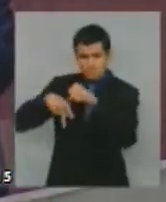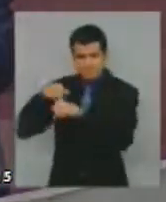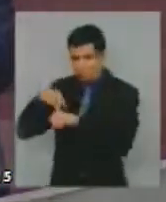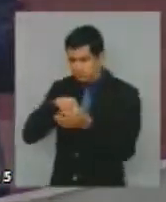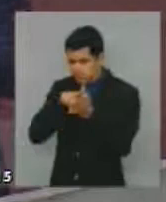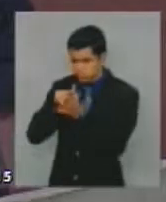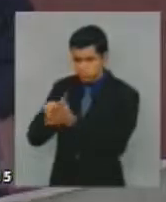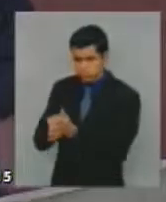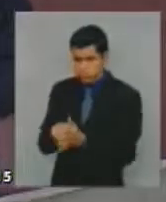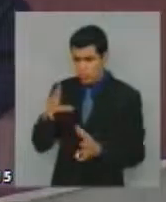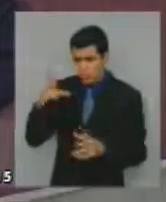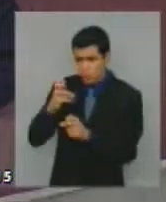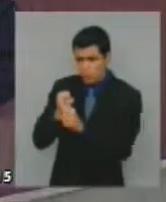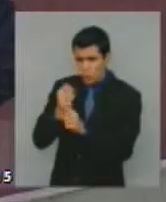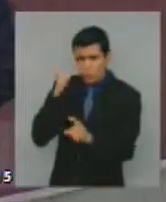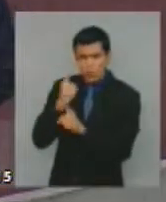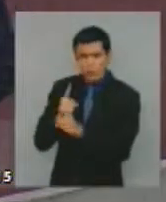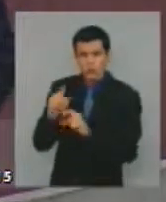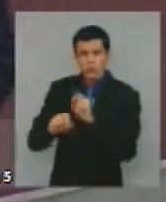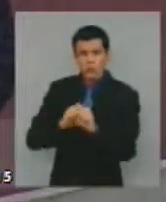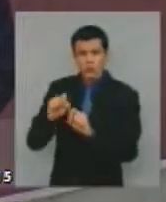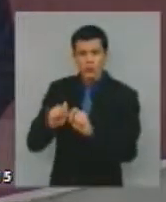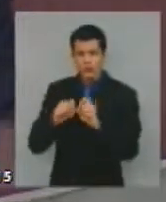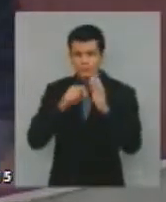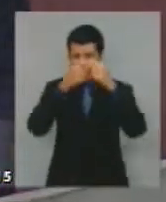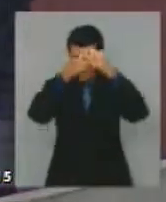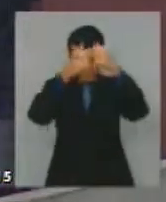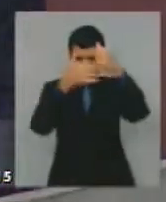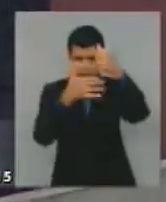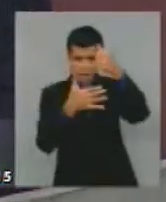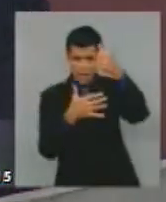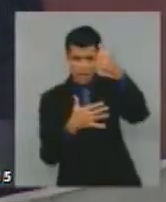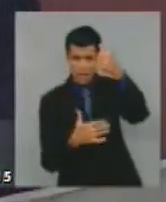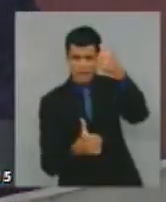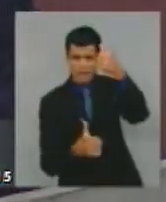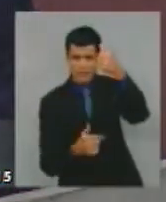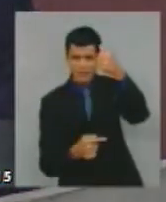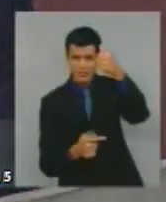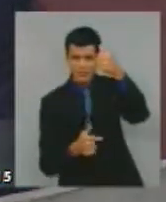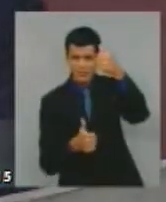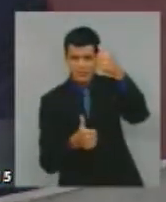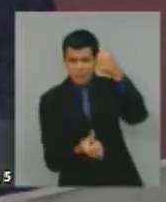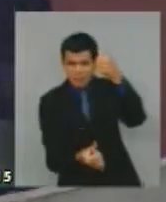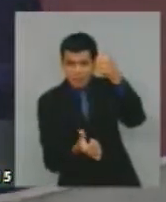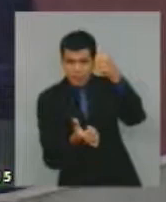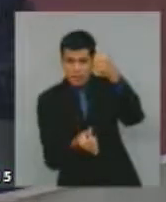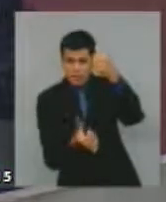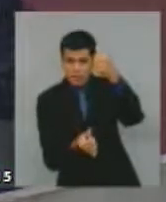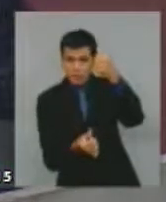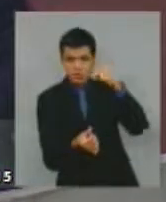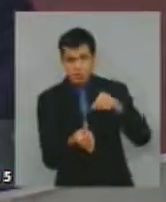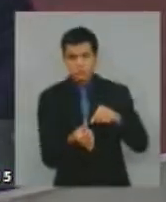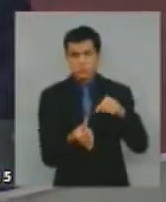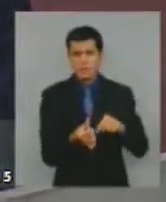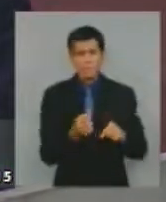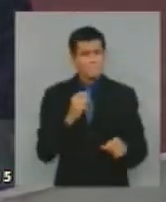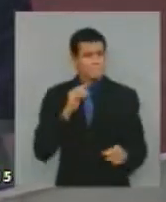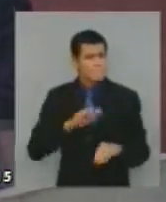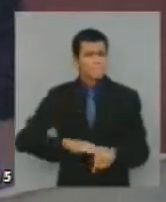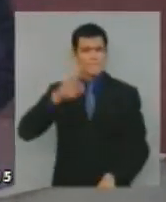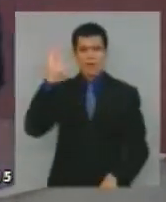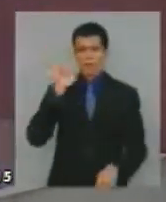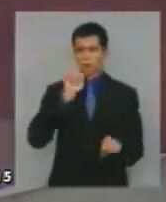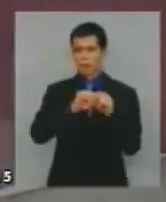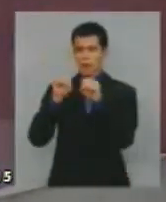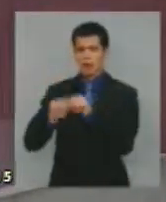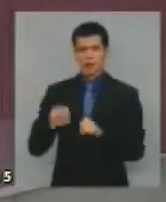16º país do mundo em número de homicídios. Nós vivemos